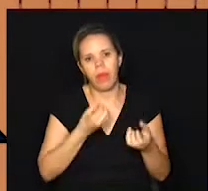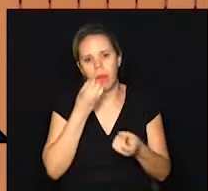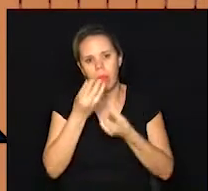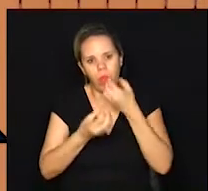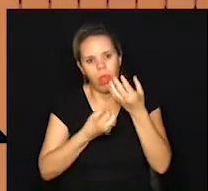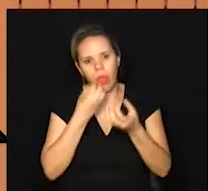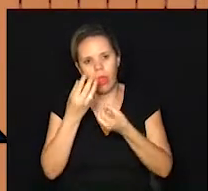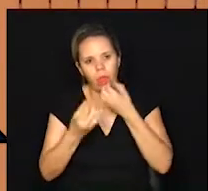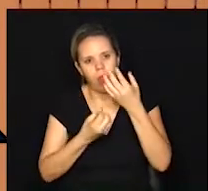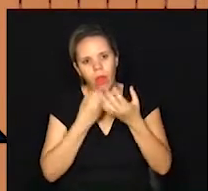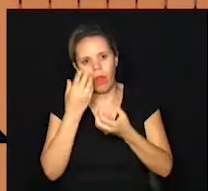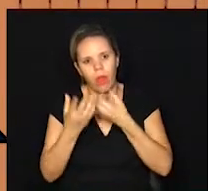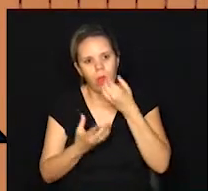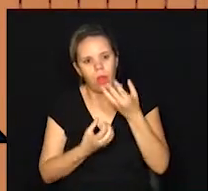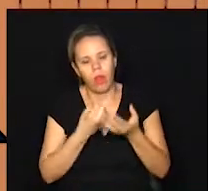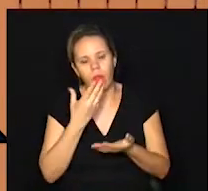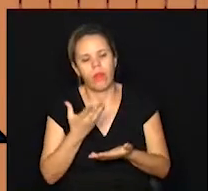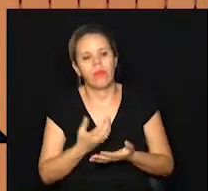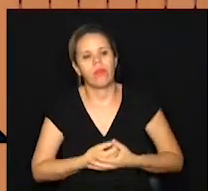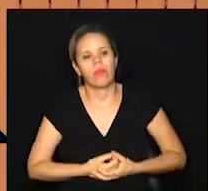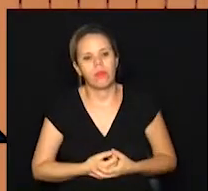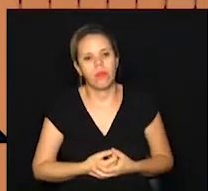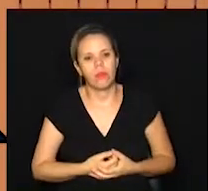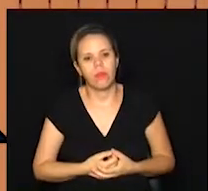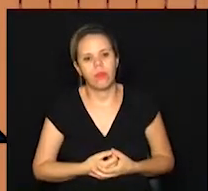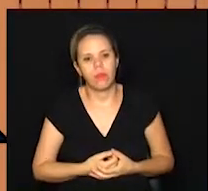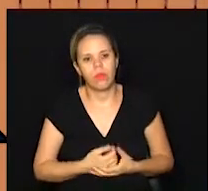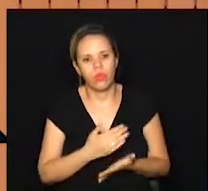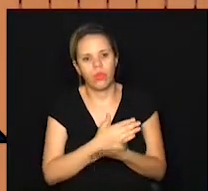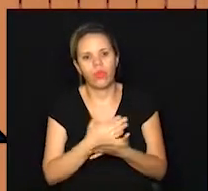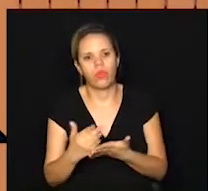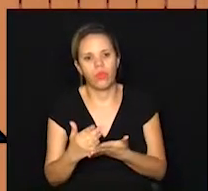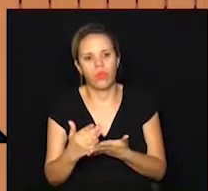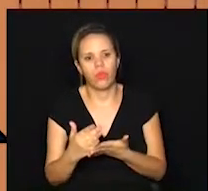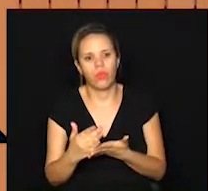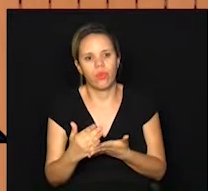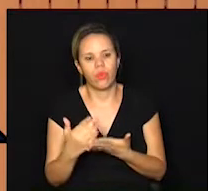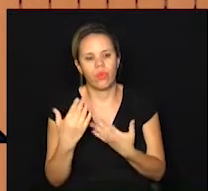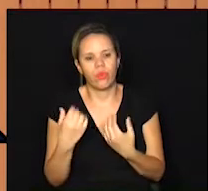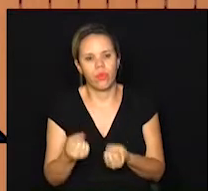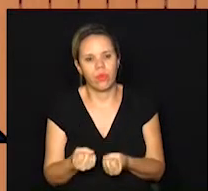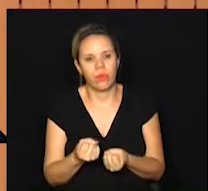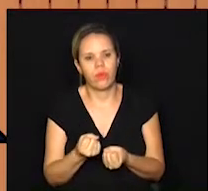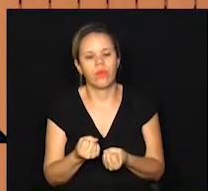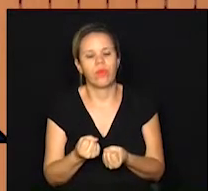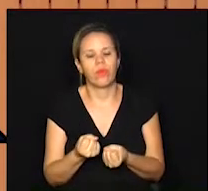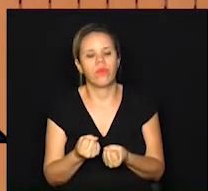assim que a gente der início nesse ponto, nós vamos iniciar